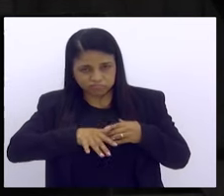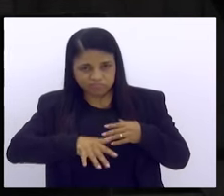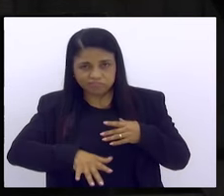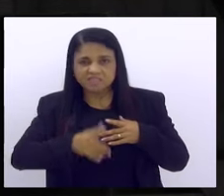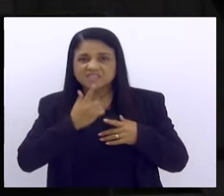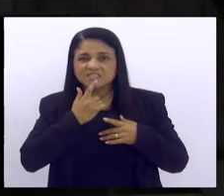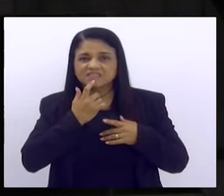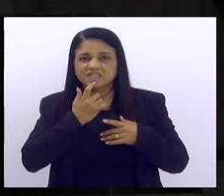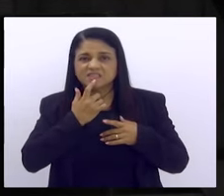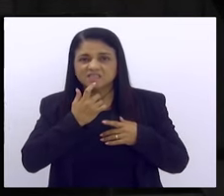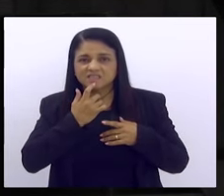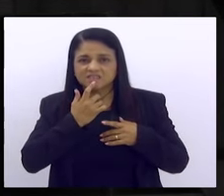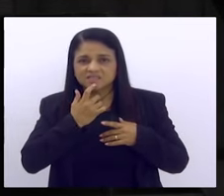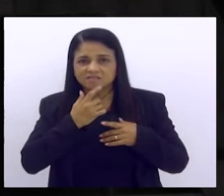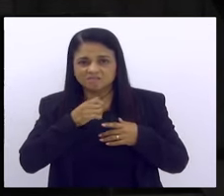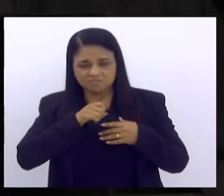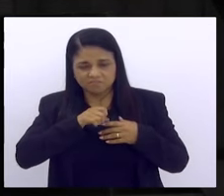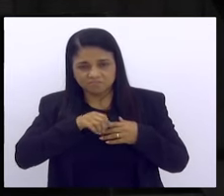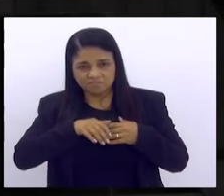do veículo,